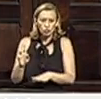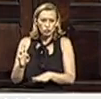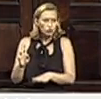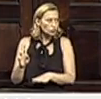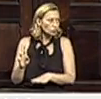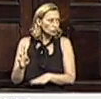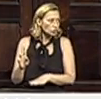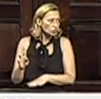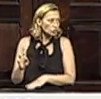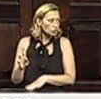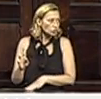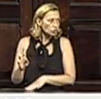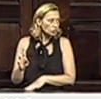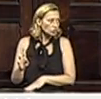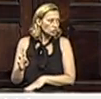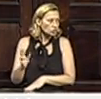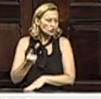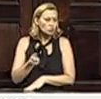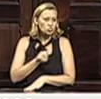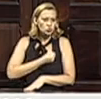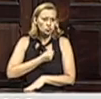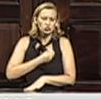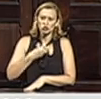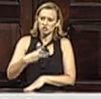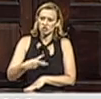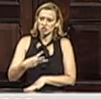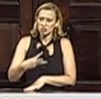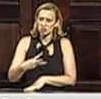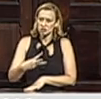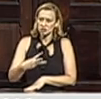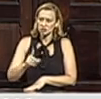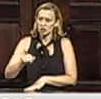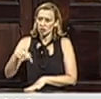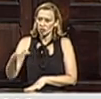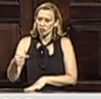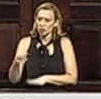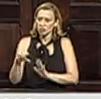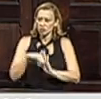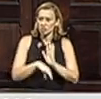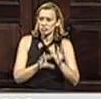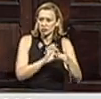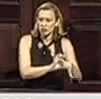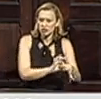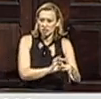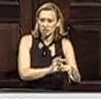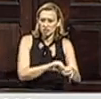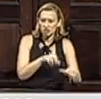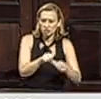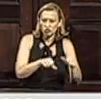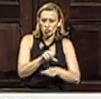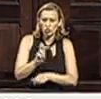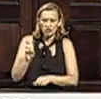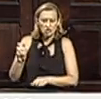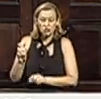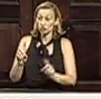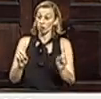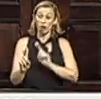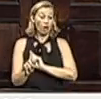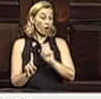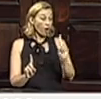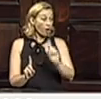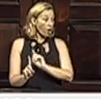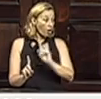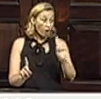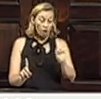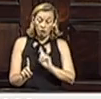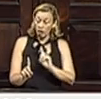isso. era o percentual que nós aprovamos? 3. A emenda seguinte passou para 5. Qual está valendo? Não. Um